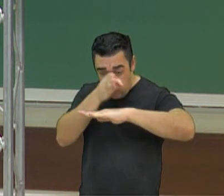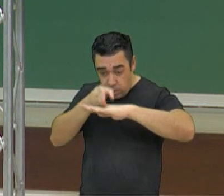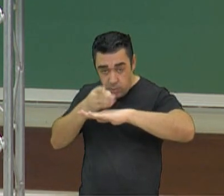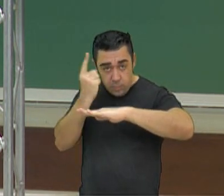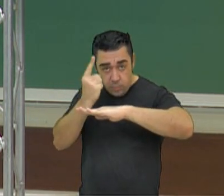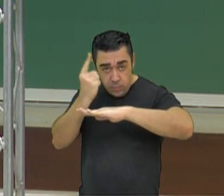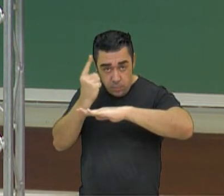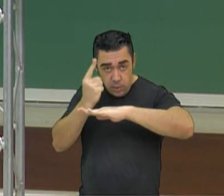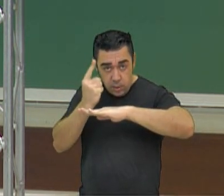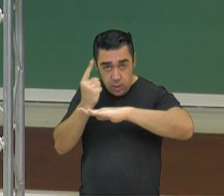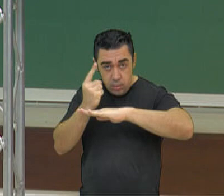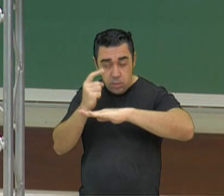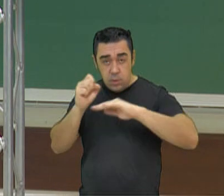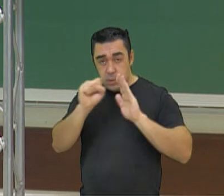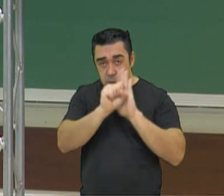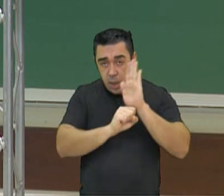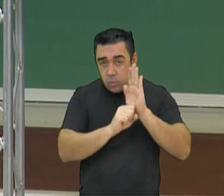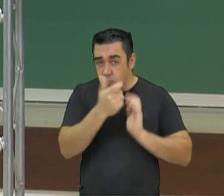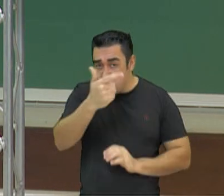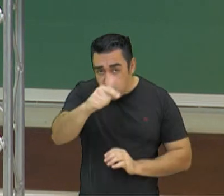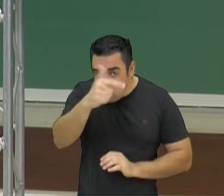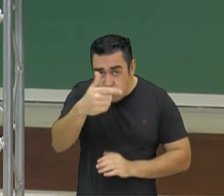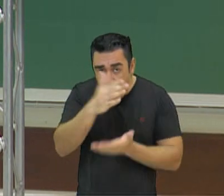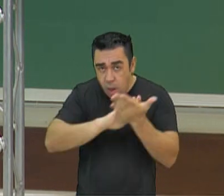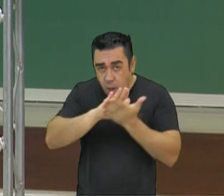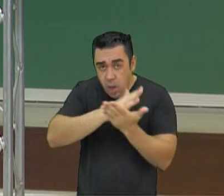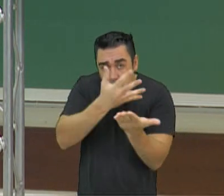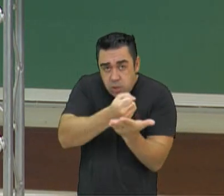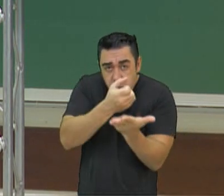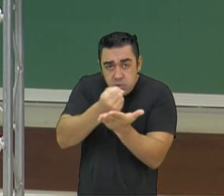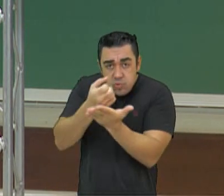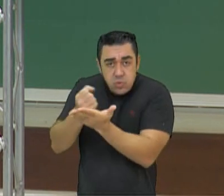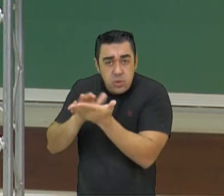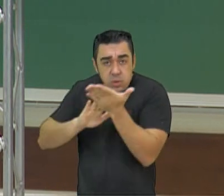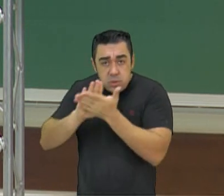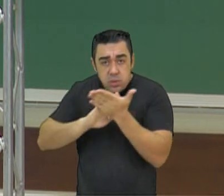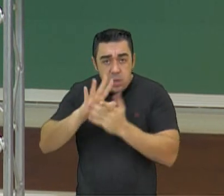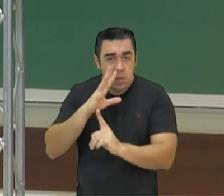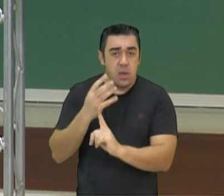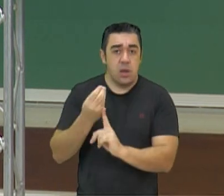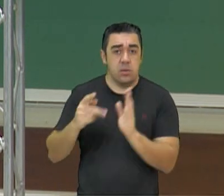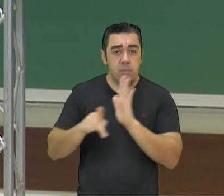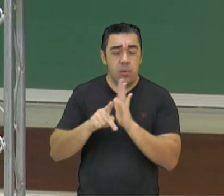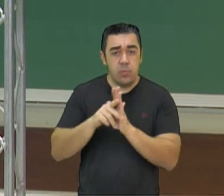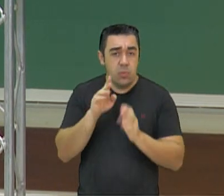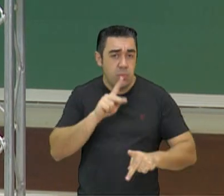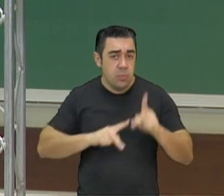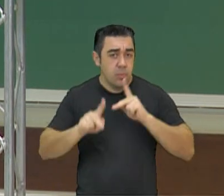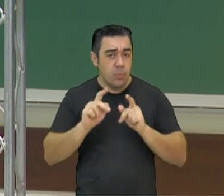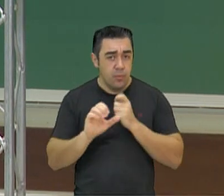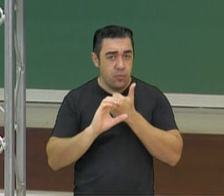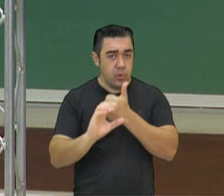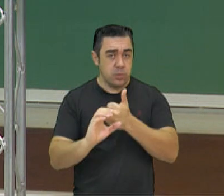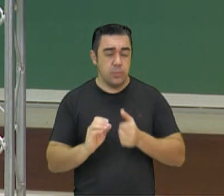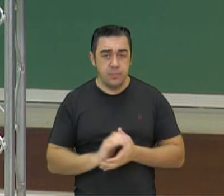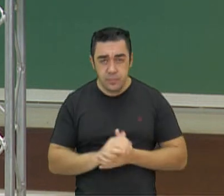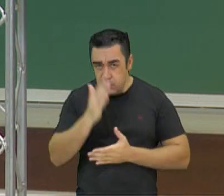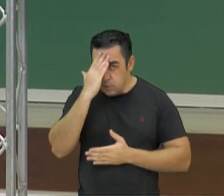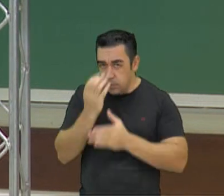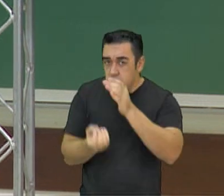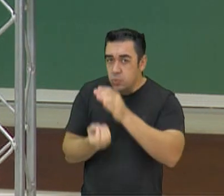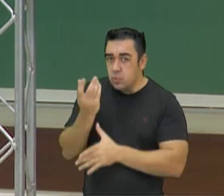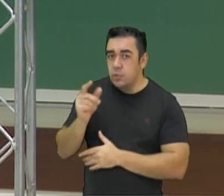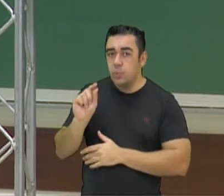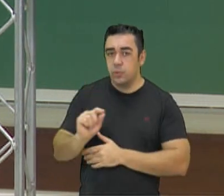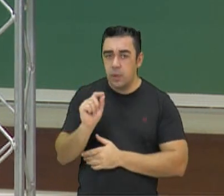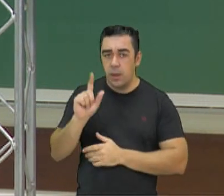Cristo, a gente não encontra registro dessa arte cristã. Então, o que a gente sabe? Que ela surgiu